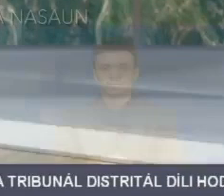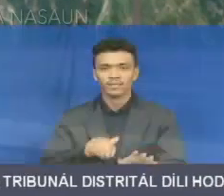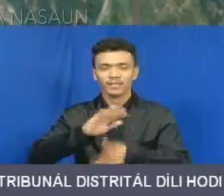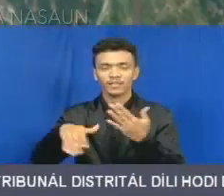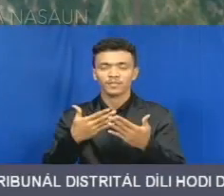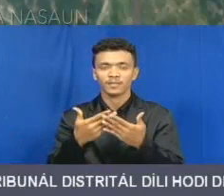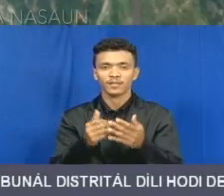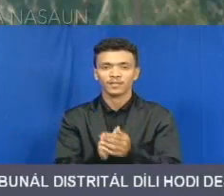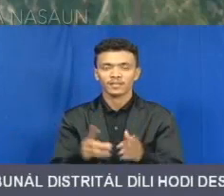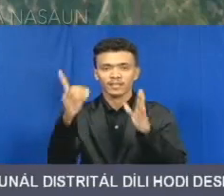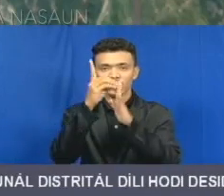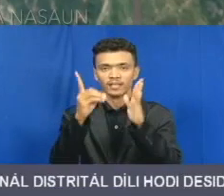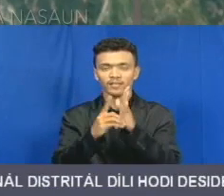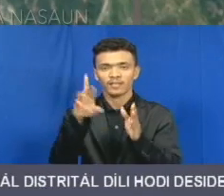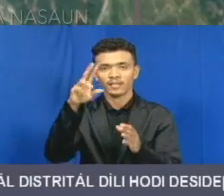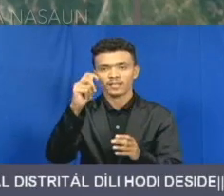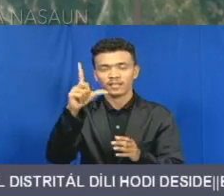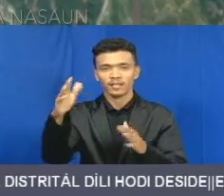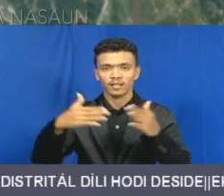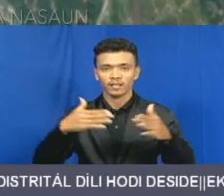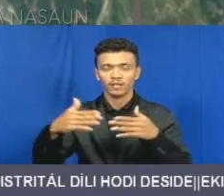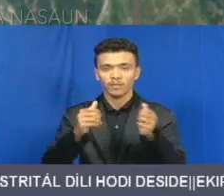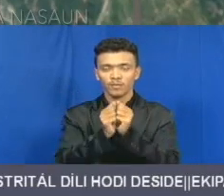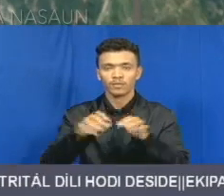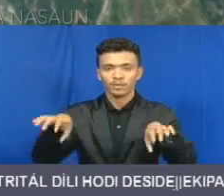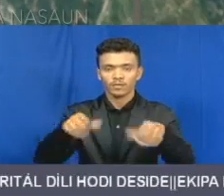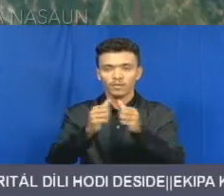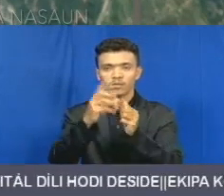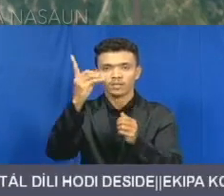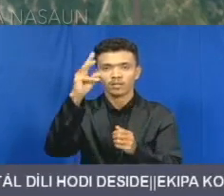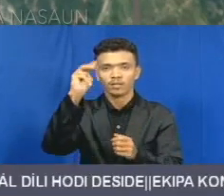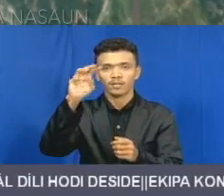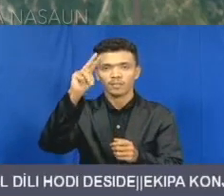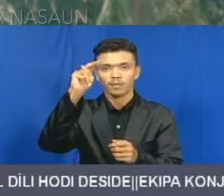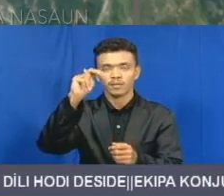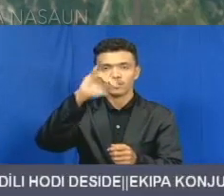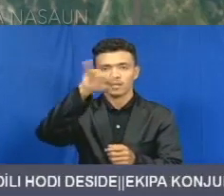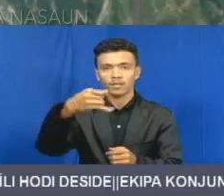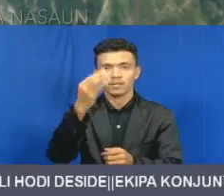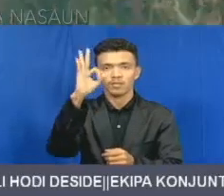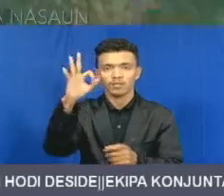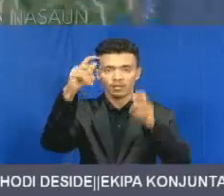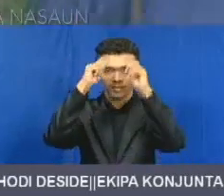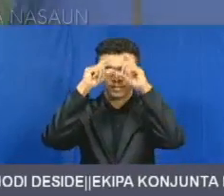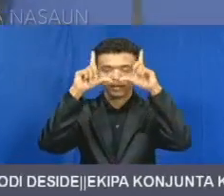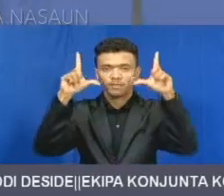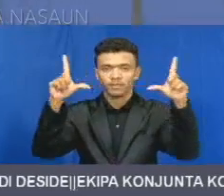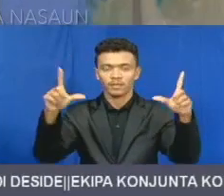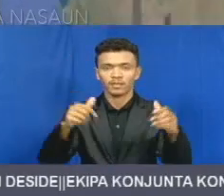Dia telespectadores, dados ne RTL recolha, tamba serviço hamutu ko Direção Nasional Meteorologia no Geofísica